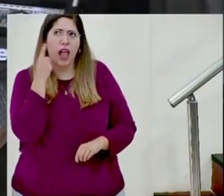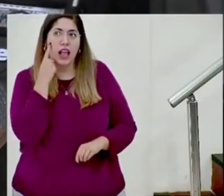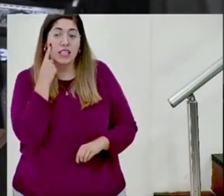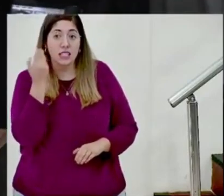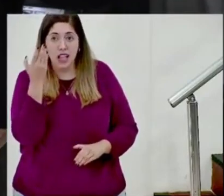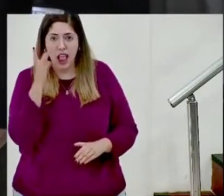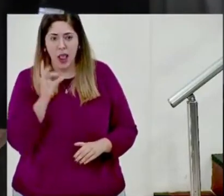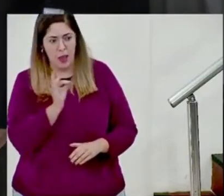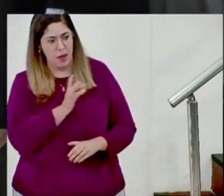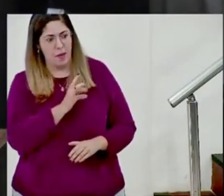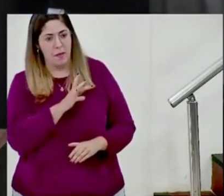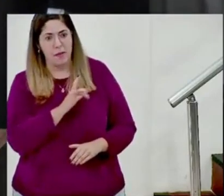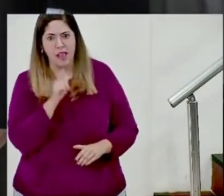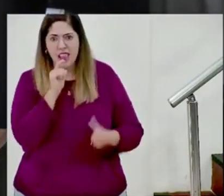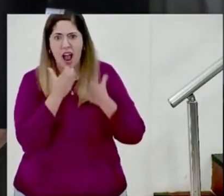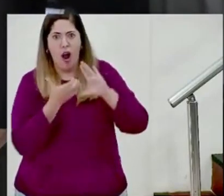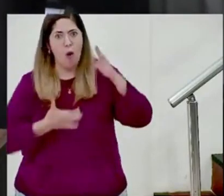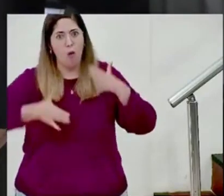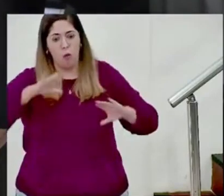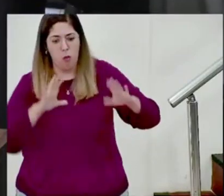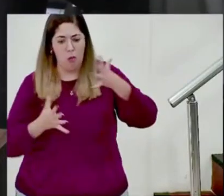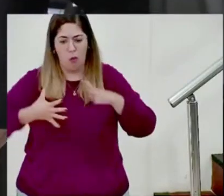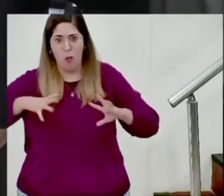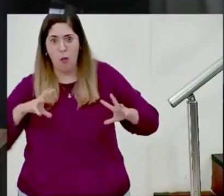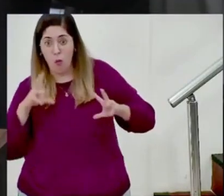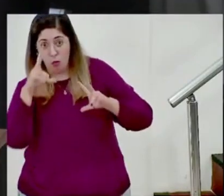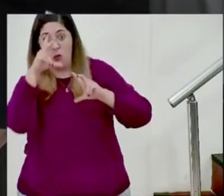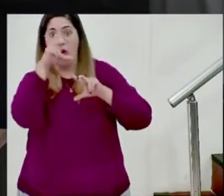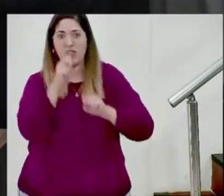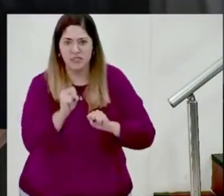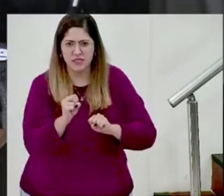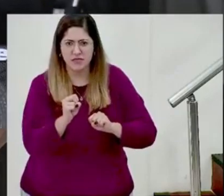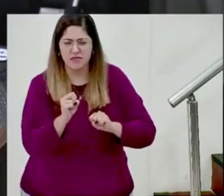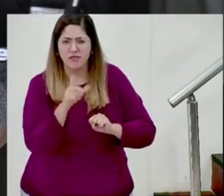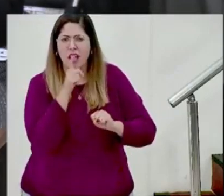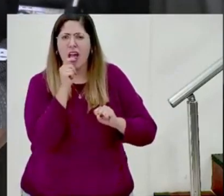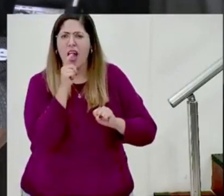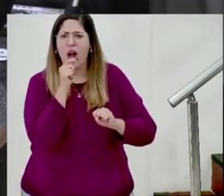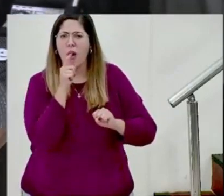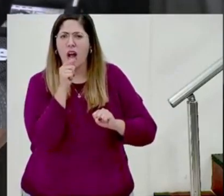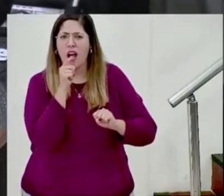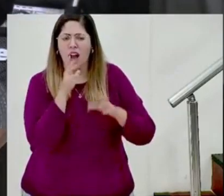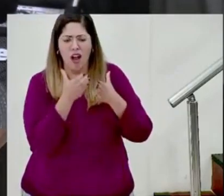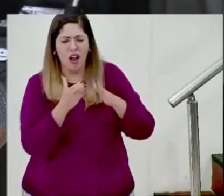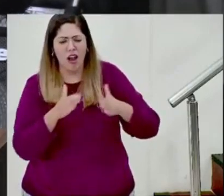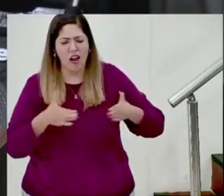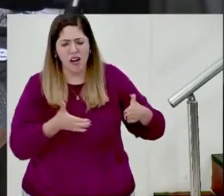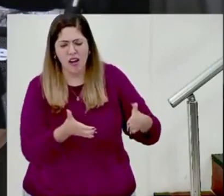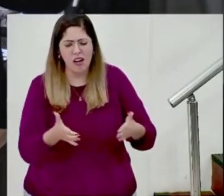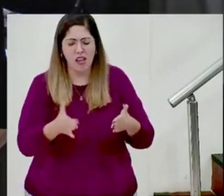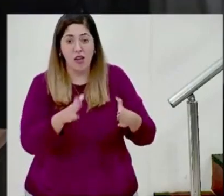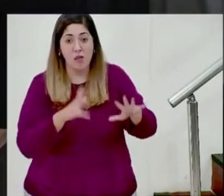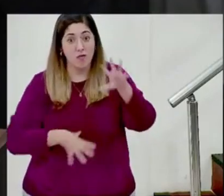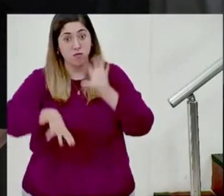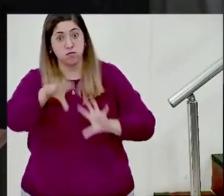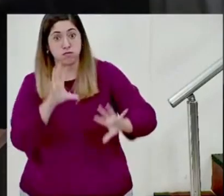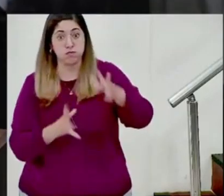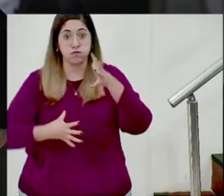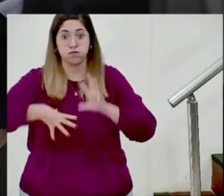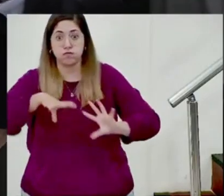águas tumultuem e espumejem. Que água é essa que está tumultuando e espumejando? Não